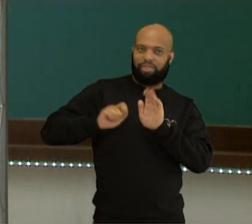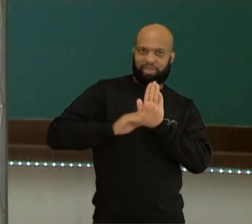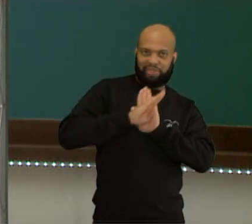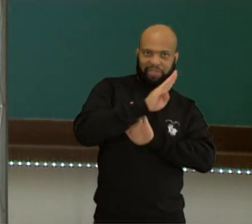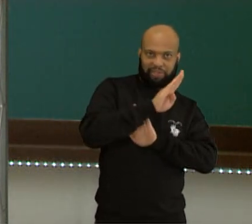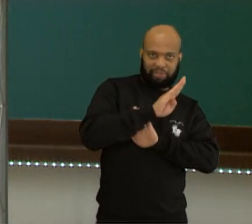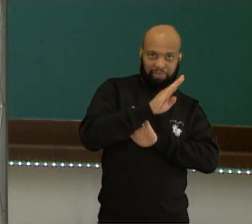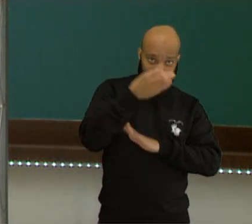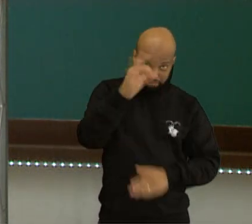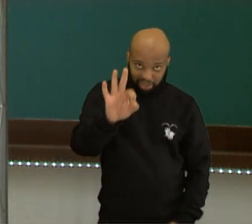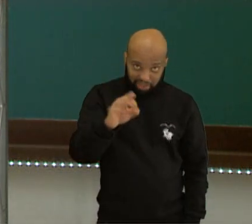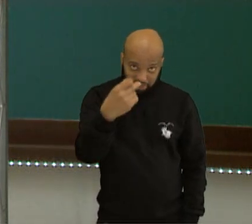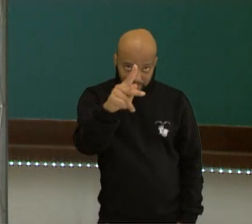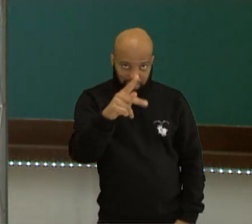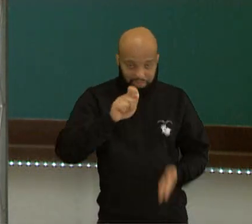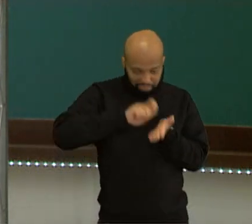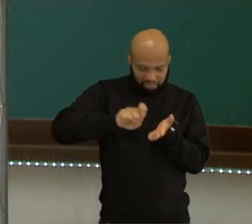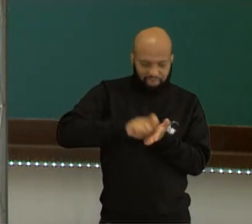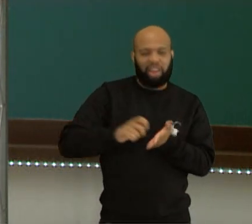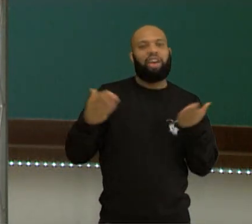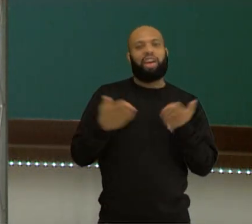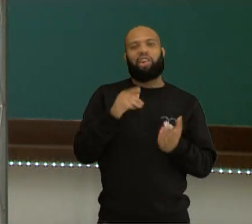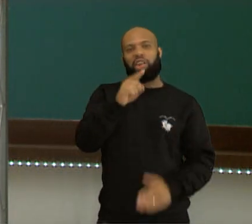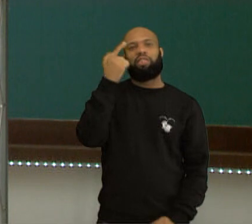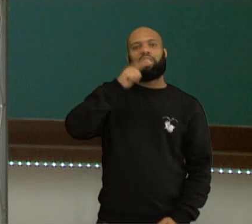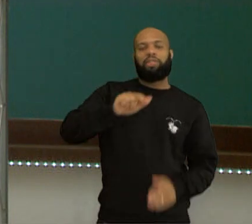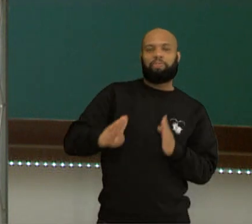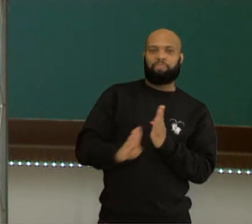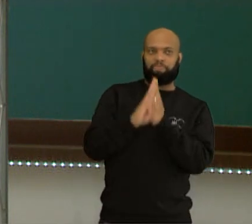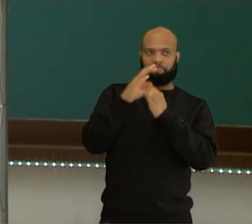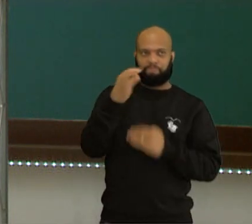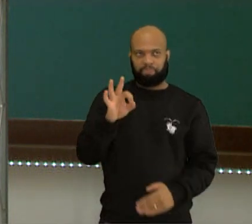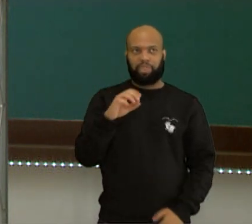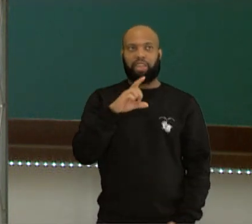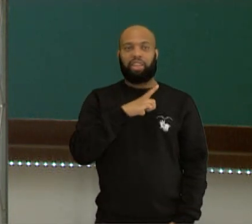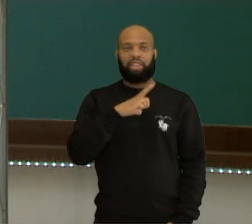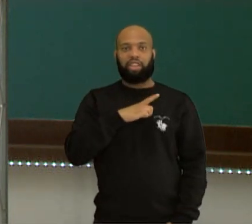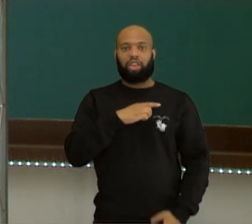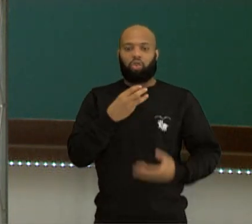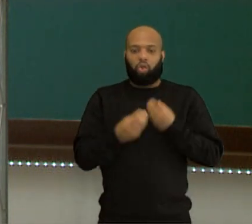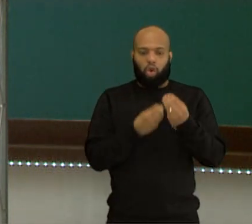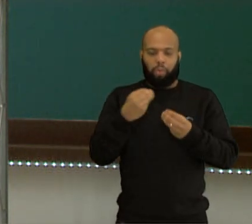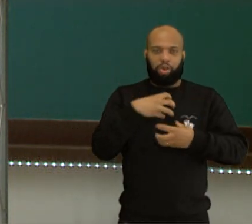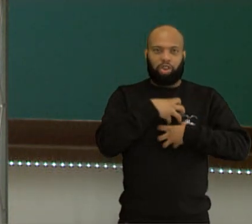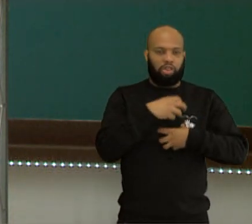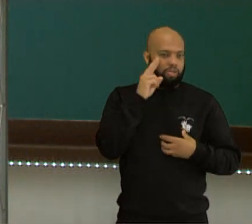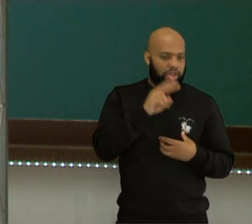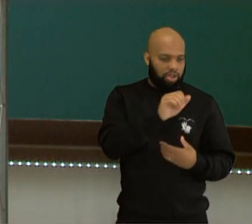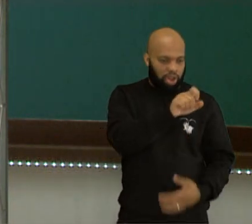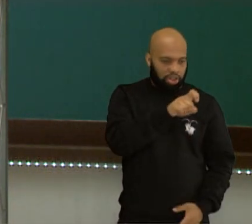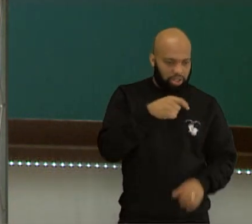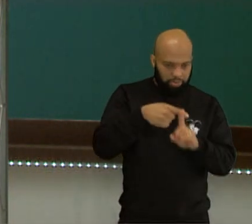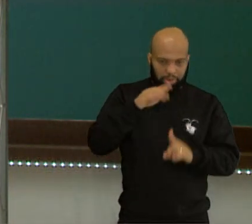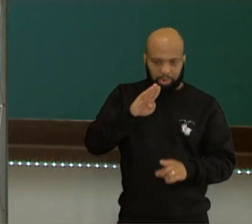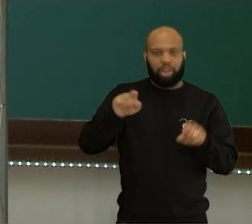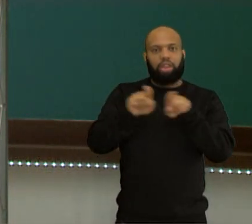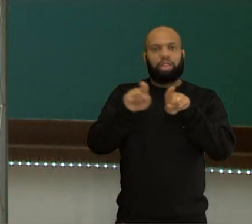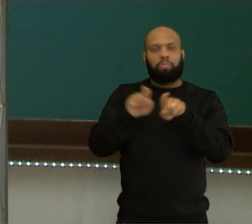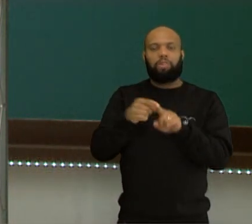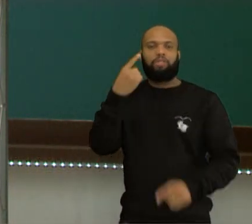aí? Olha, tenho certeza que agora você já consegue identificar, tanto na lei de formação, pelo coeficiente angular A, quanto no